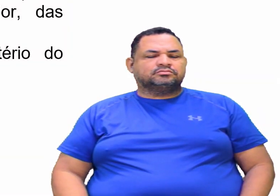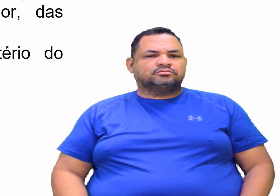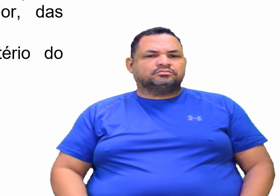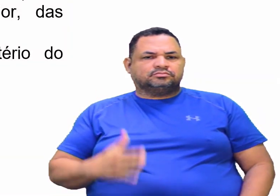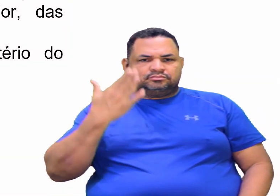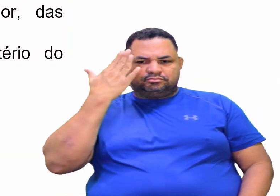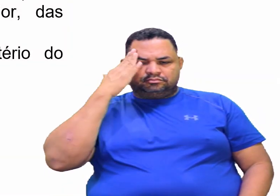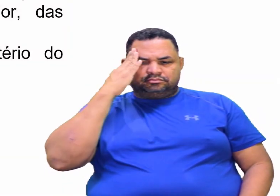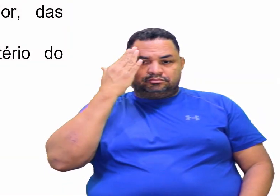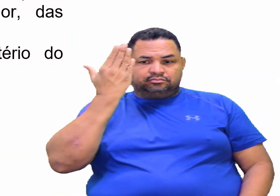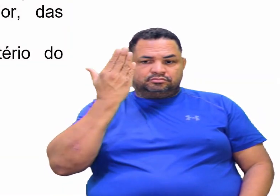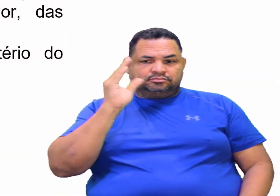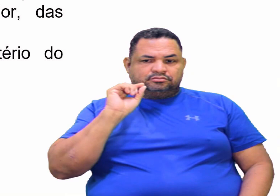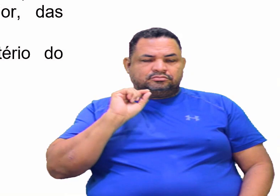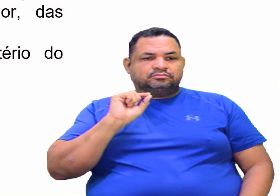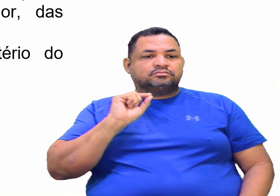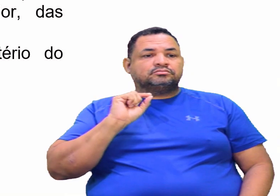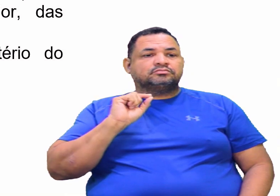entendeu, né?